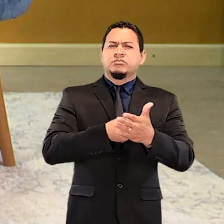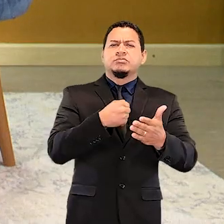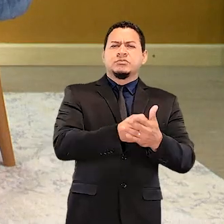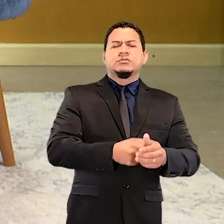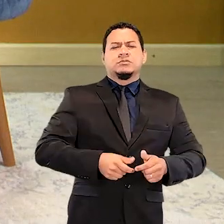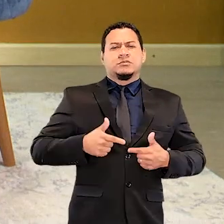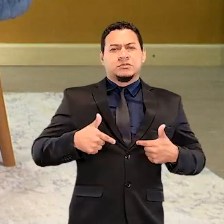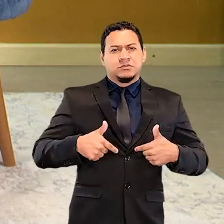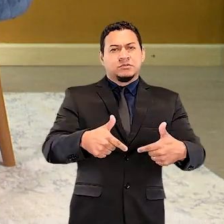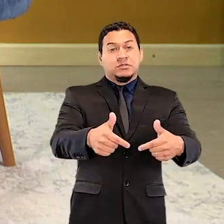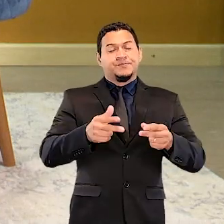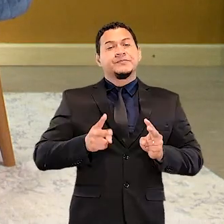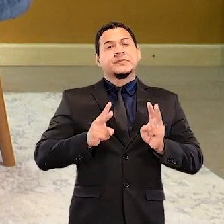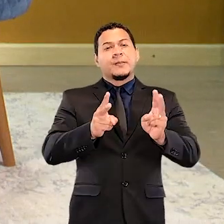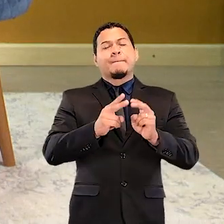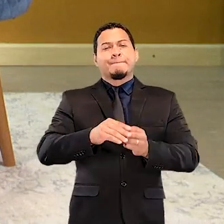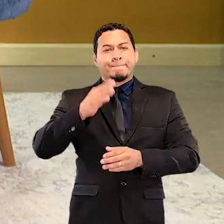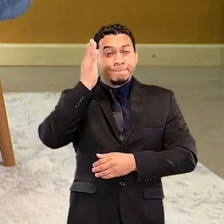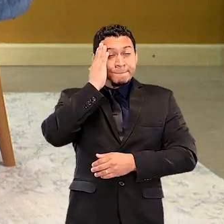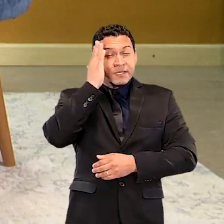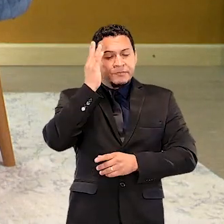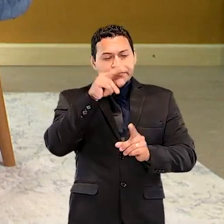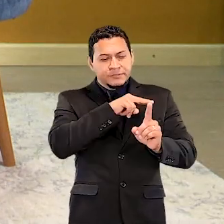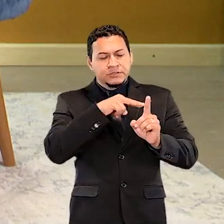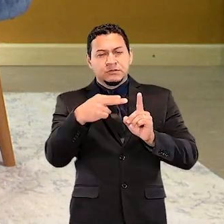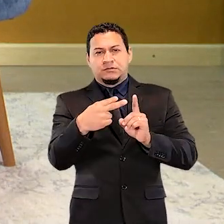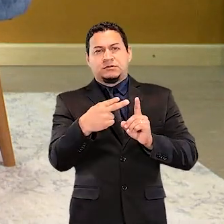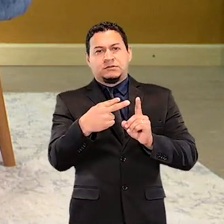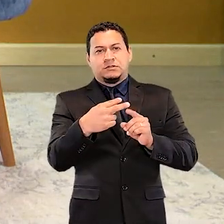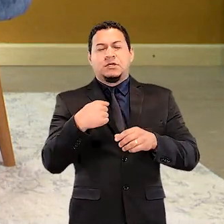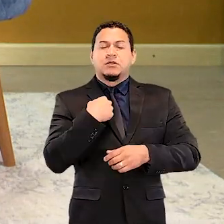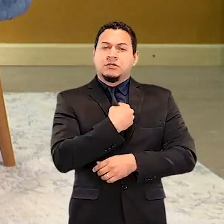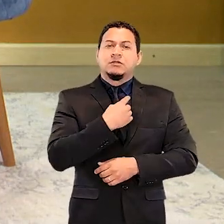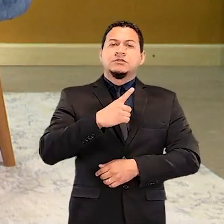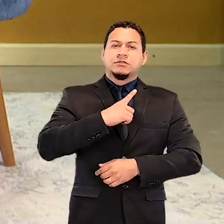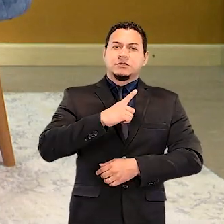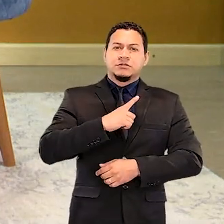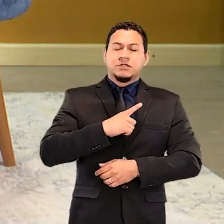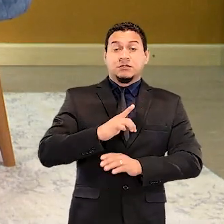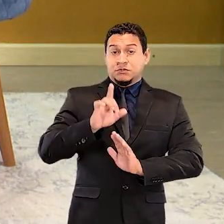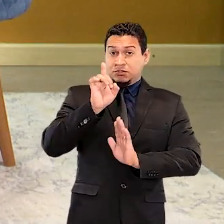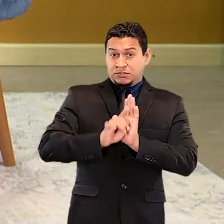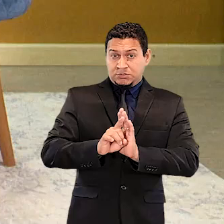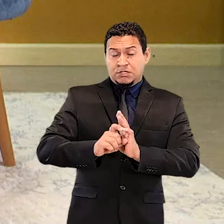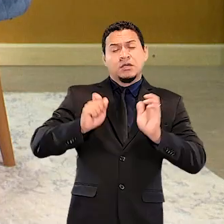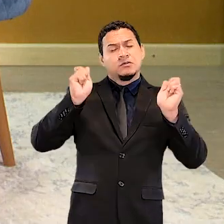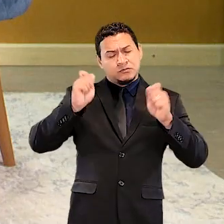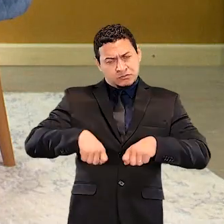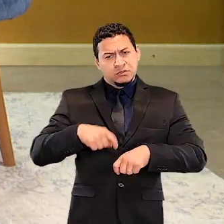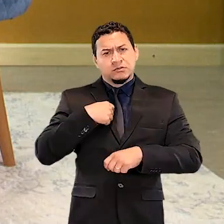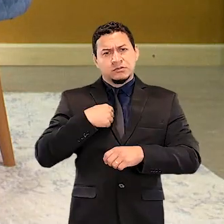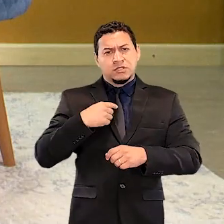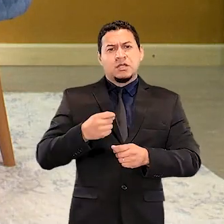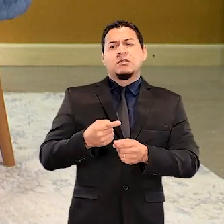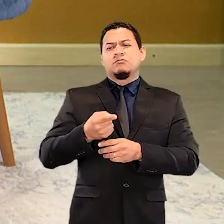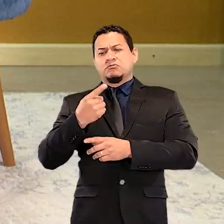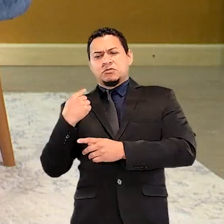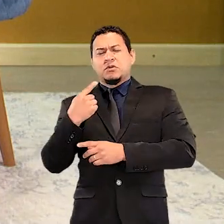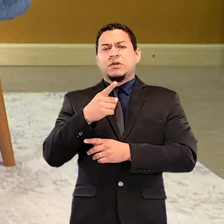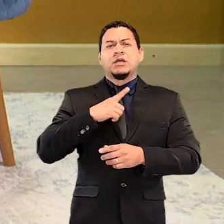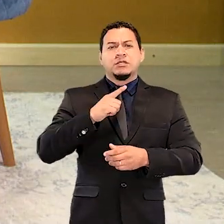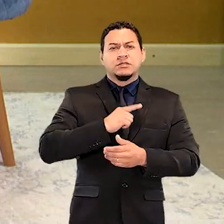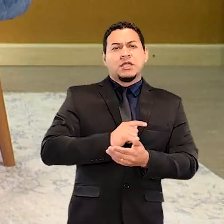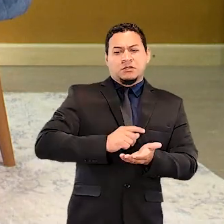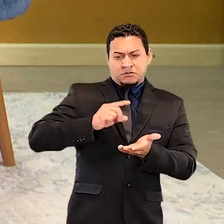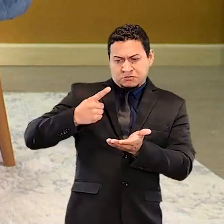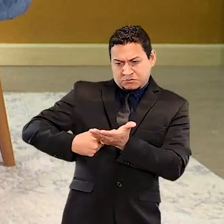preciso sempre levar em consideração que nós temos direito ao não retrocesso, existem tratados